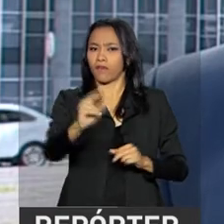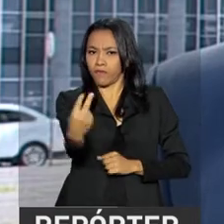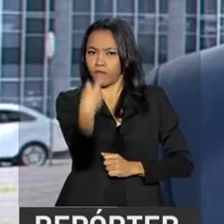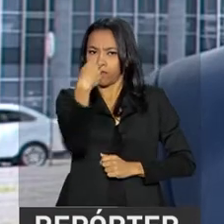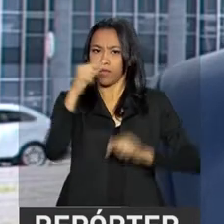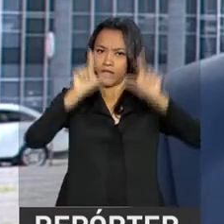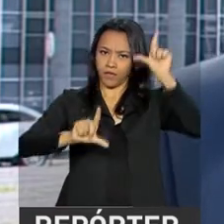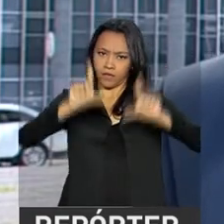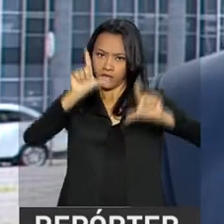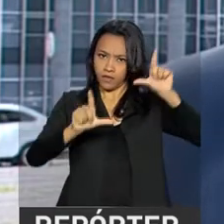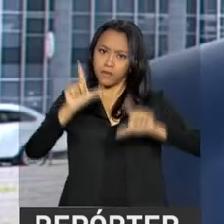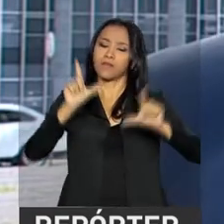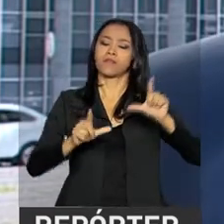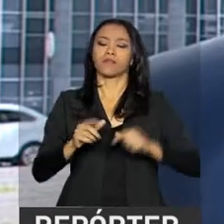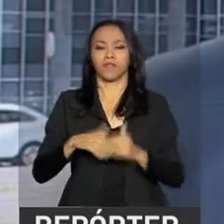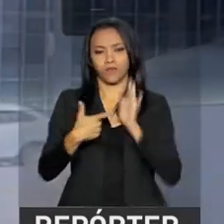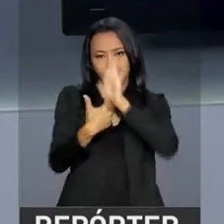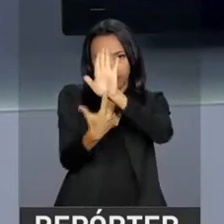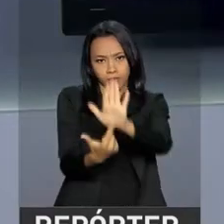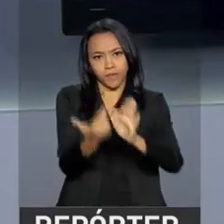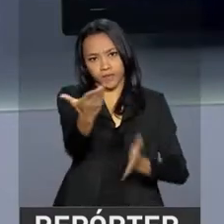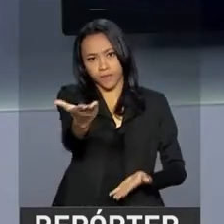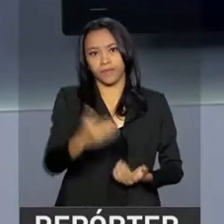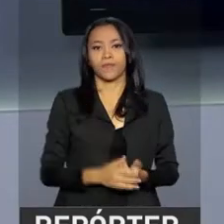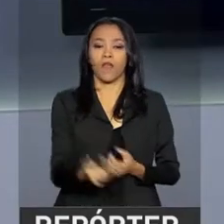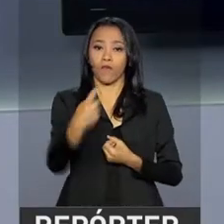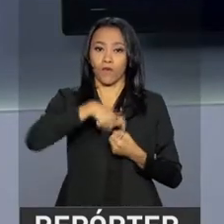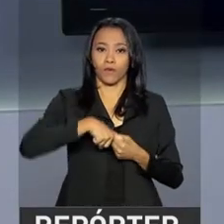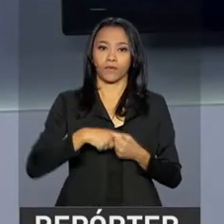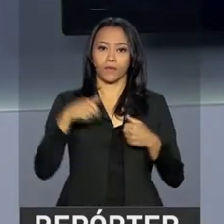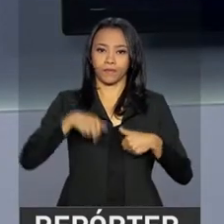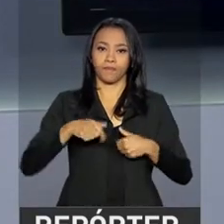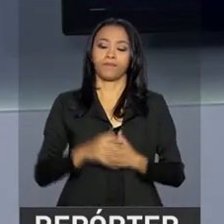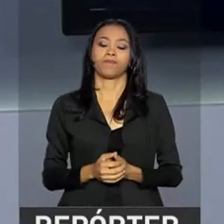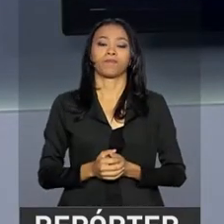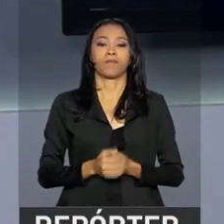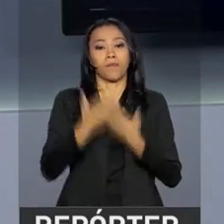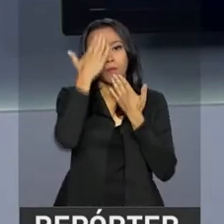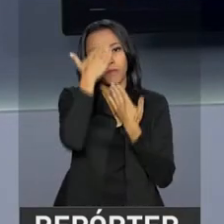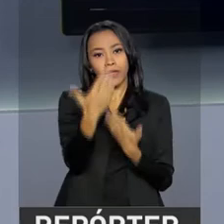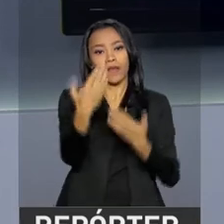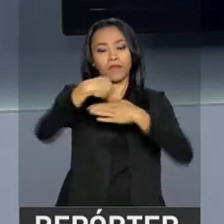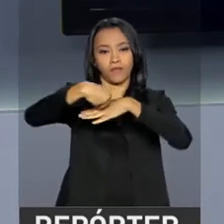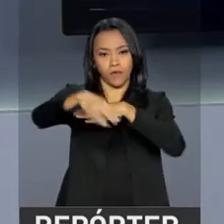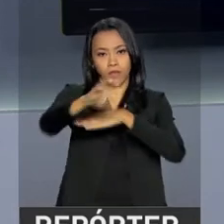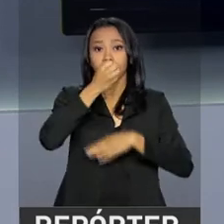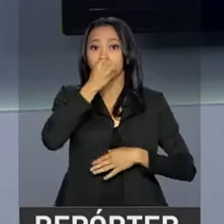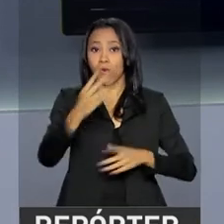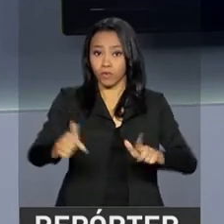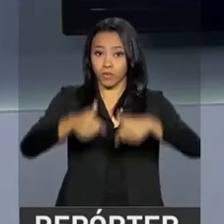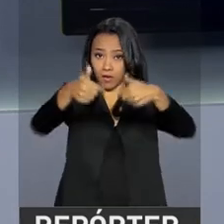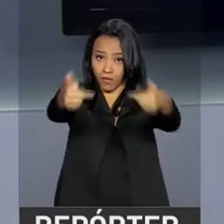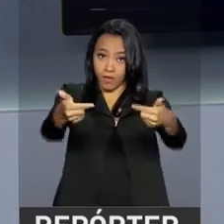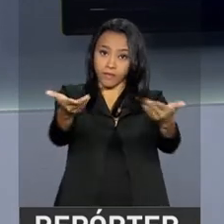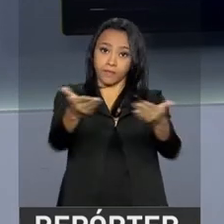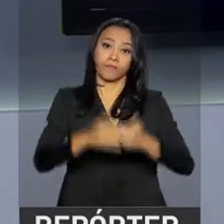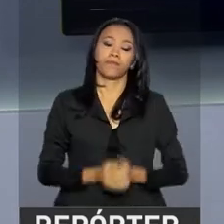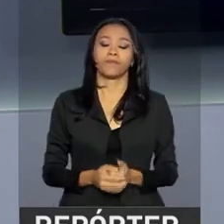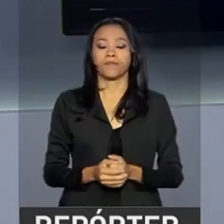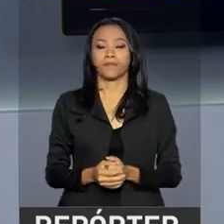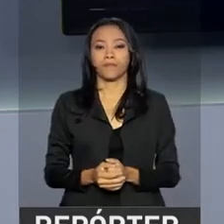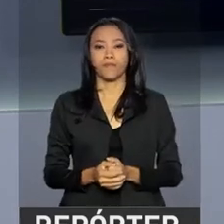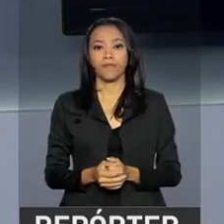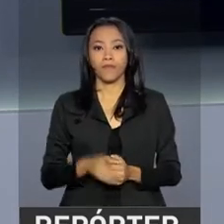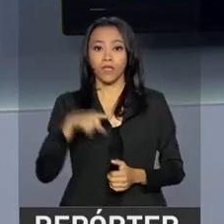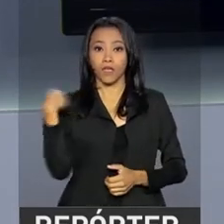em nossos boletins de voto com luciano estúdio thaissa muito obrigada nem pelas informações vão trabalhar no ministério da saúde